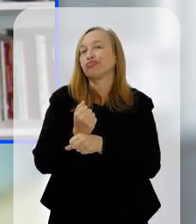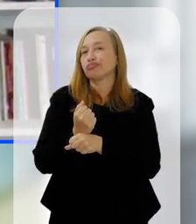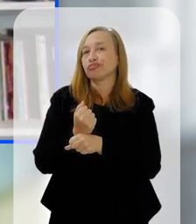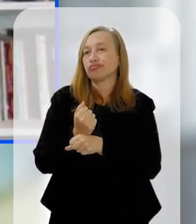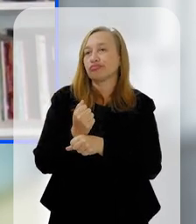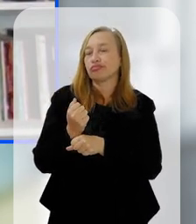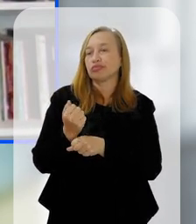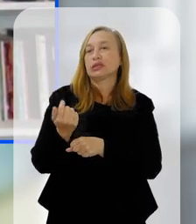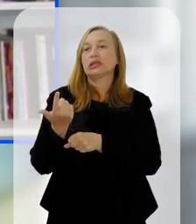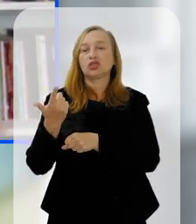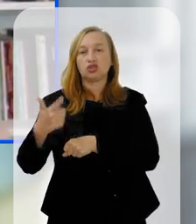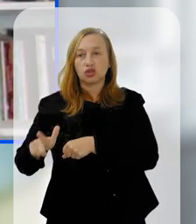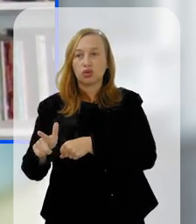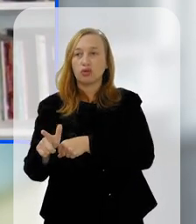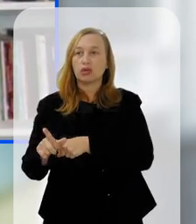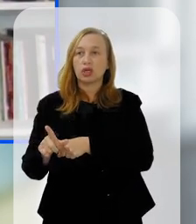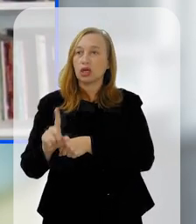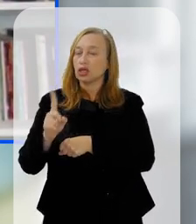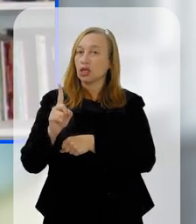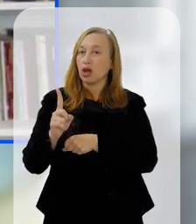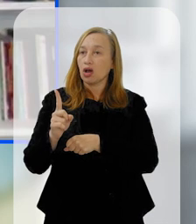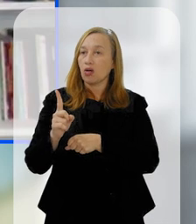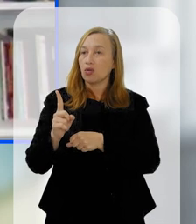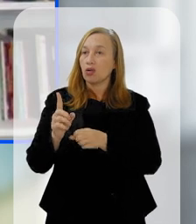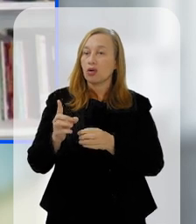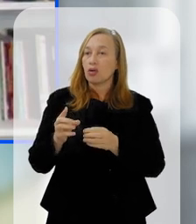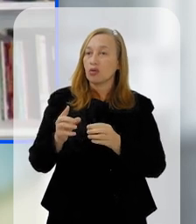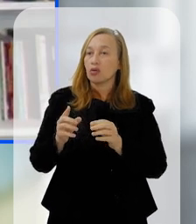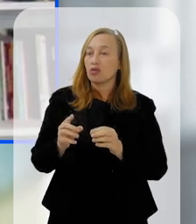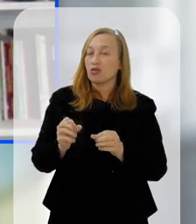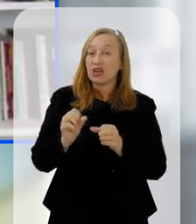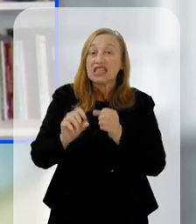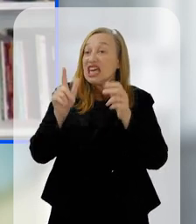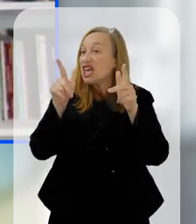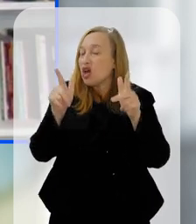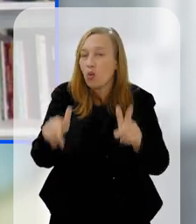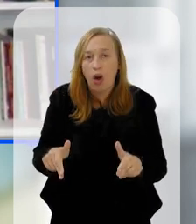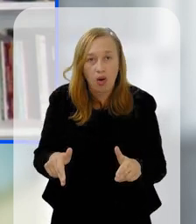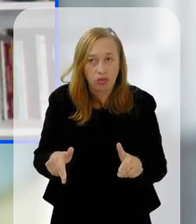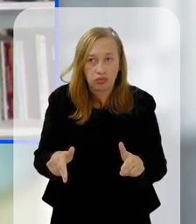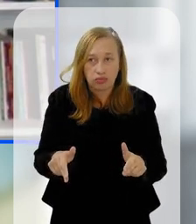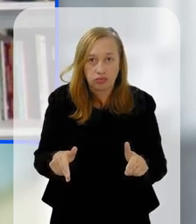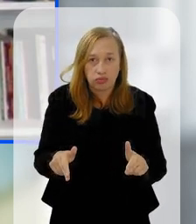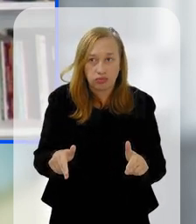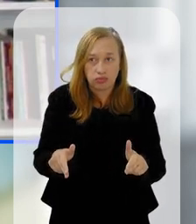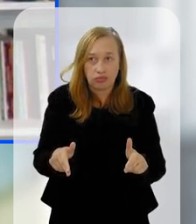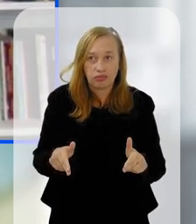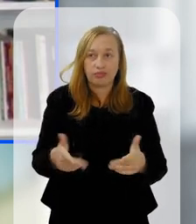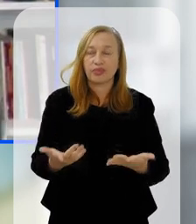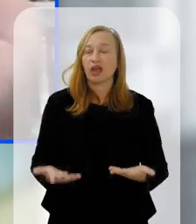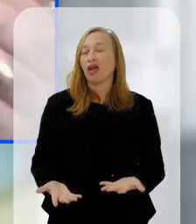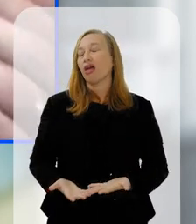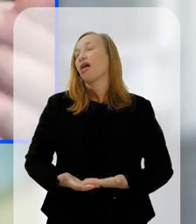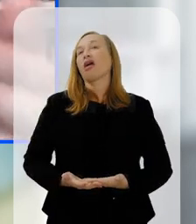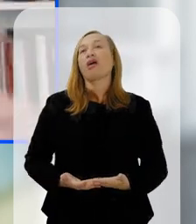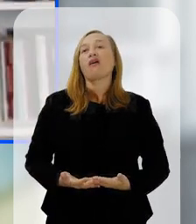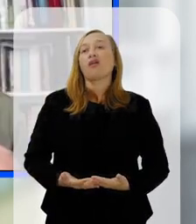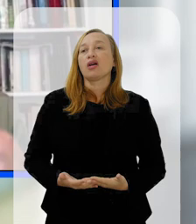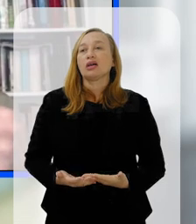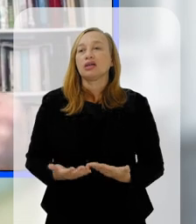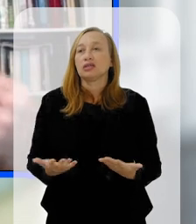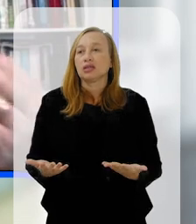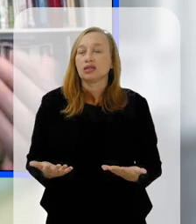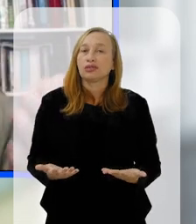reconstrução e dessa reconstrução não cair na mesma, né? De da gente ficar fazendo as